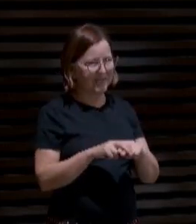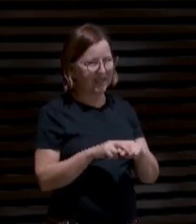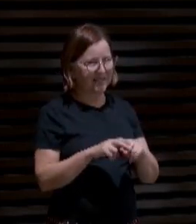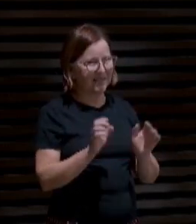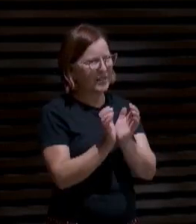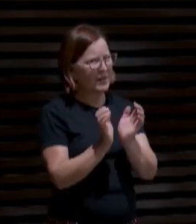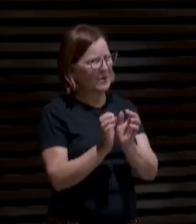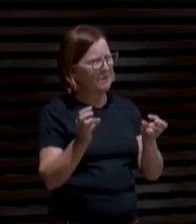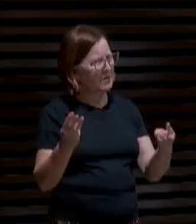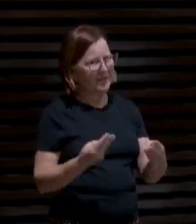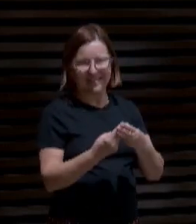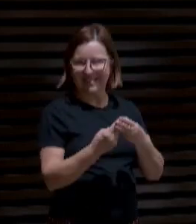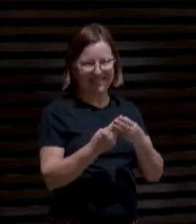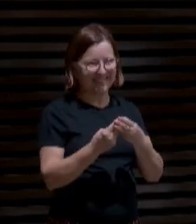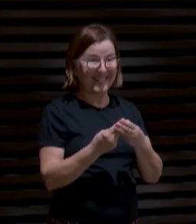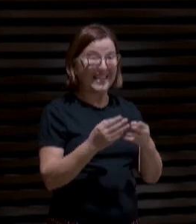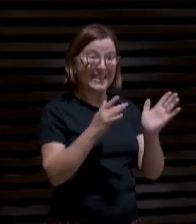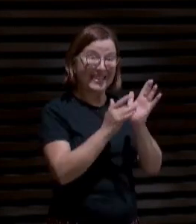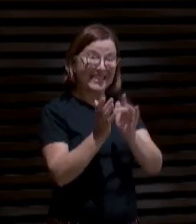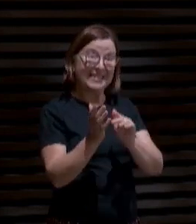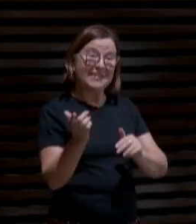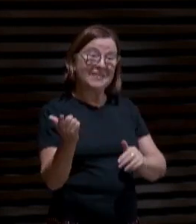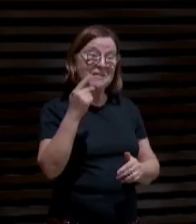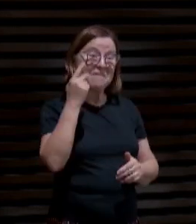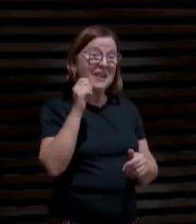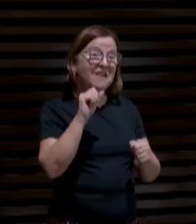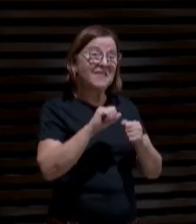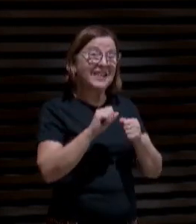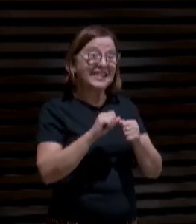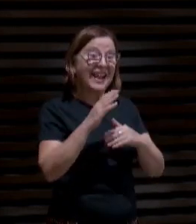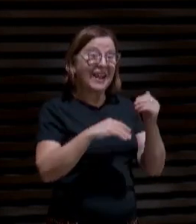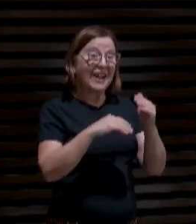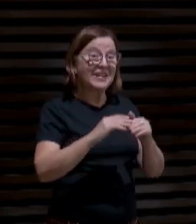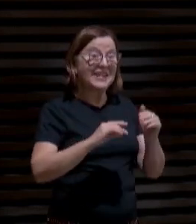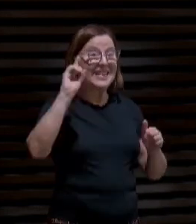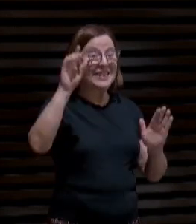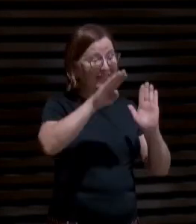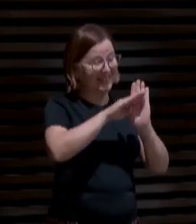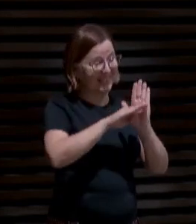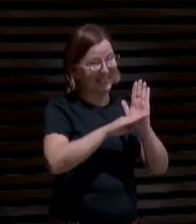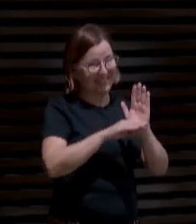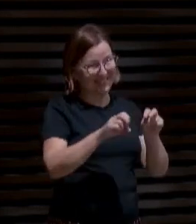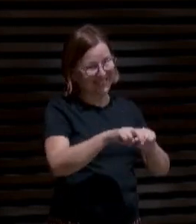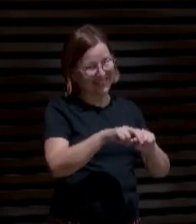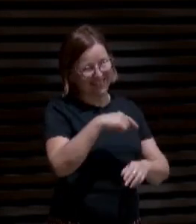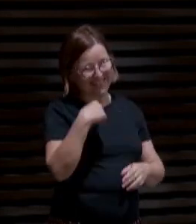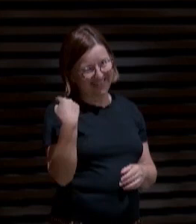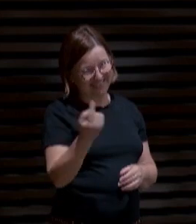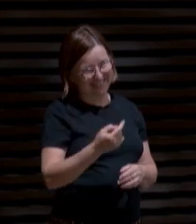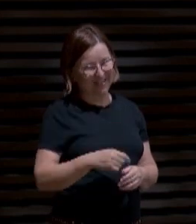Sinédrio. Ele veio para fazer a obra que Deus tinha para fazer por nós. Lá atrás, conversando